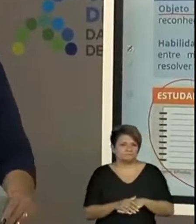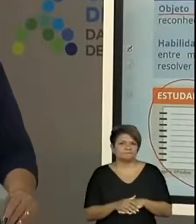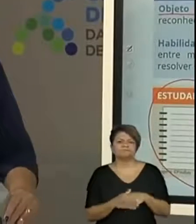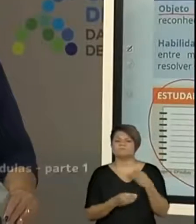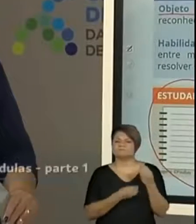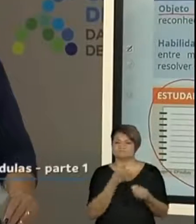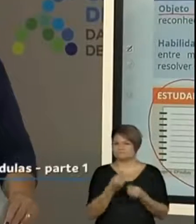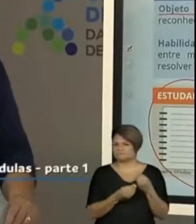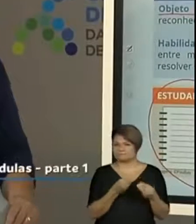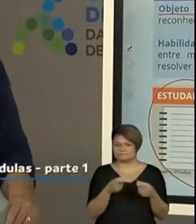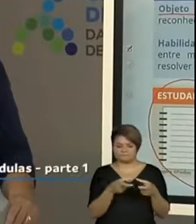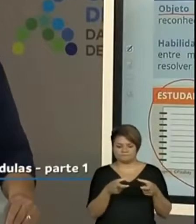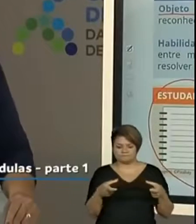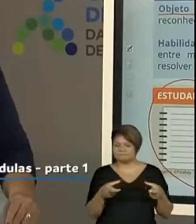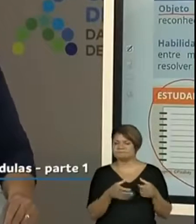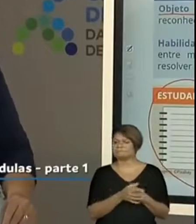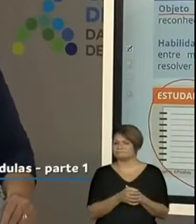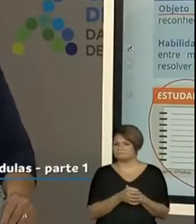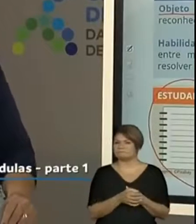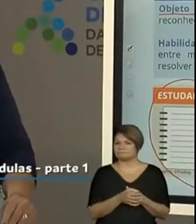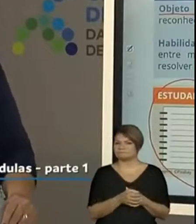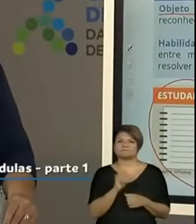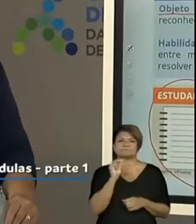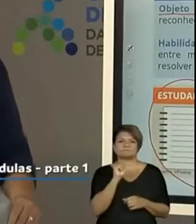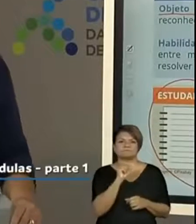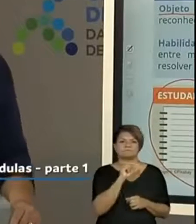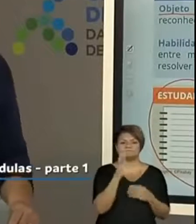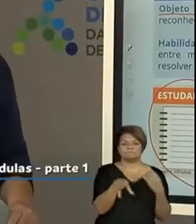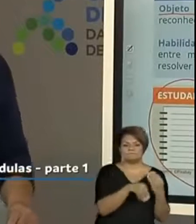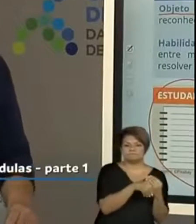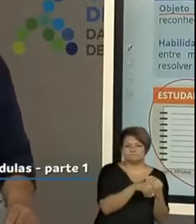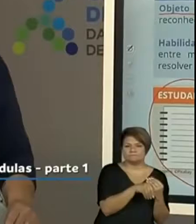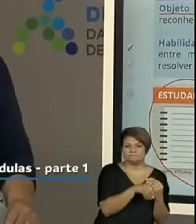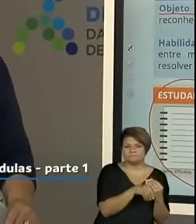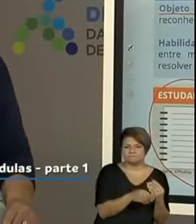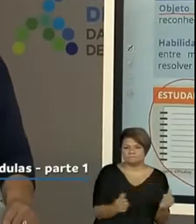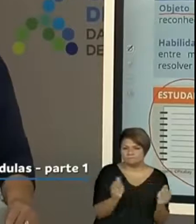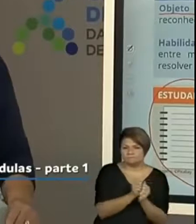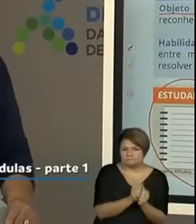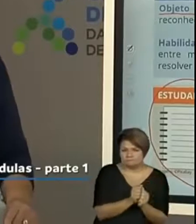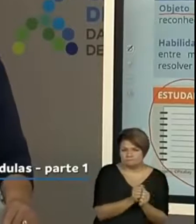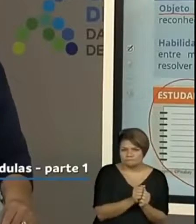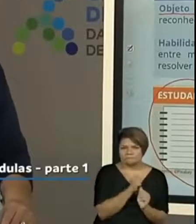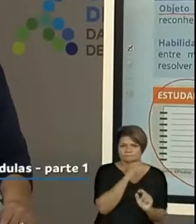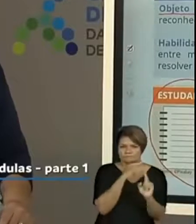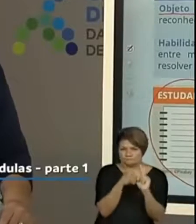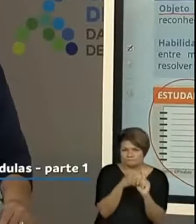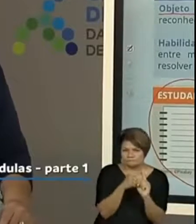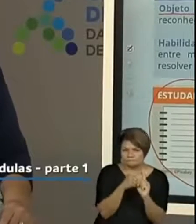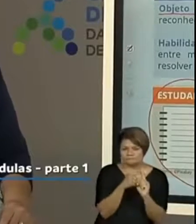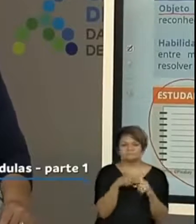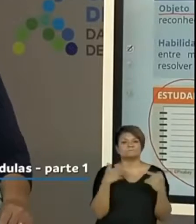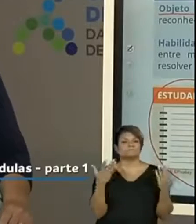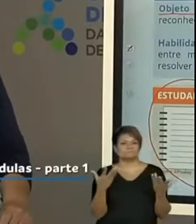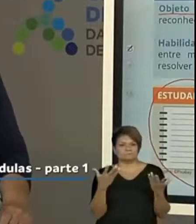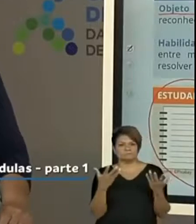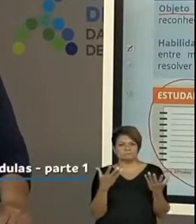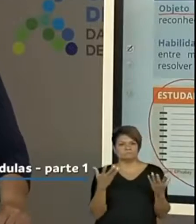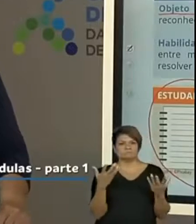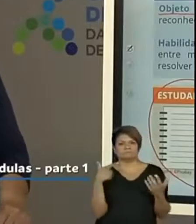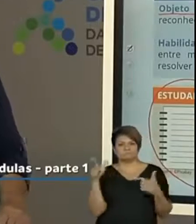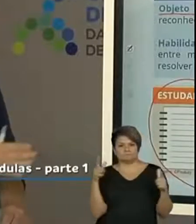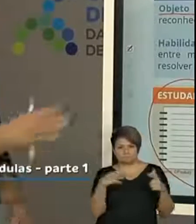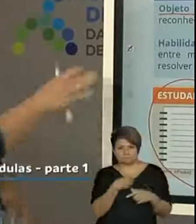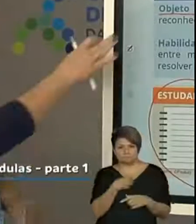questão da cédula, da nota, o que está? Será que a gente vai ter adição? Será que eu posso usar outra forma? Vocês fazem já algumas vivências nesse